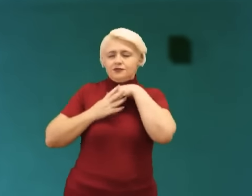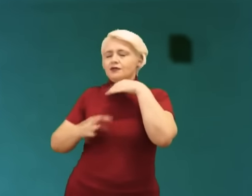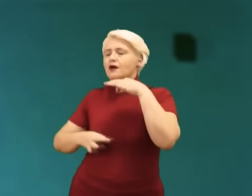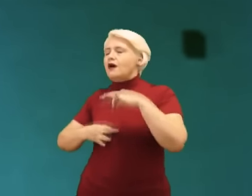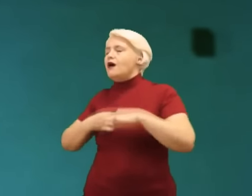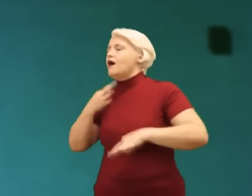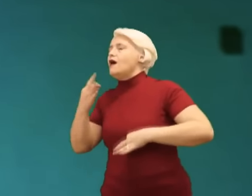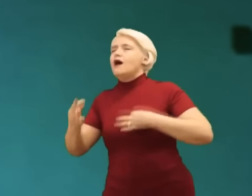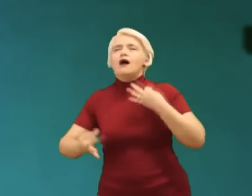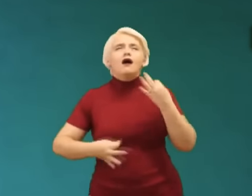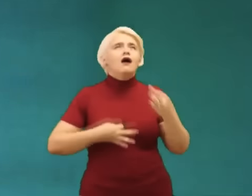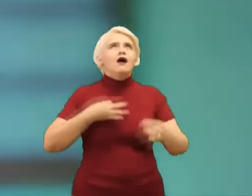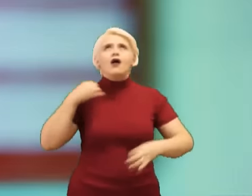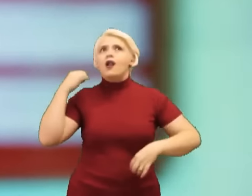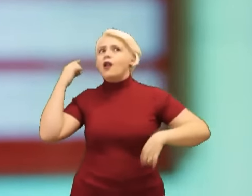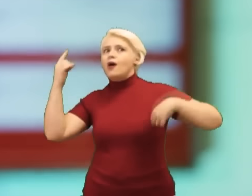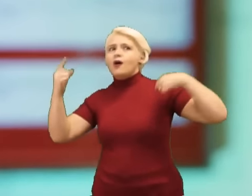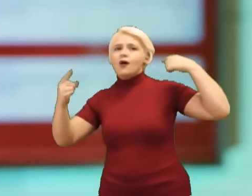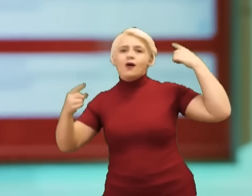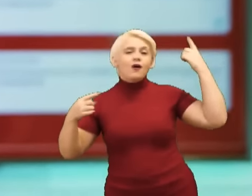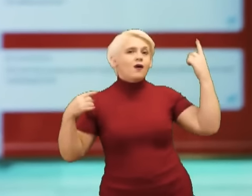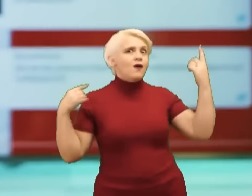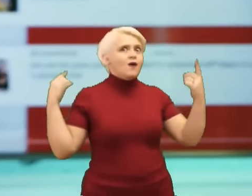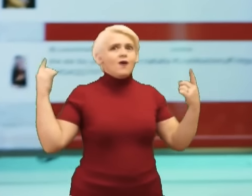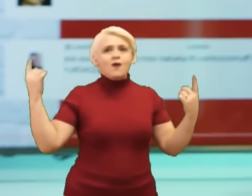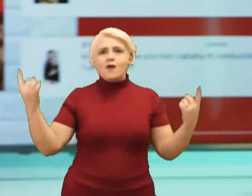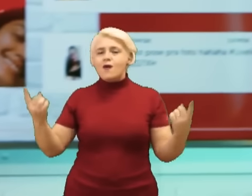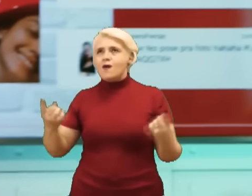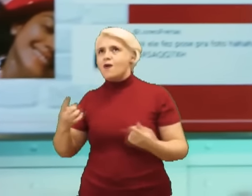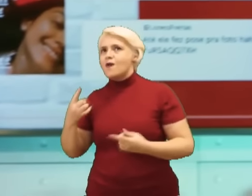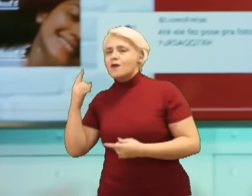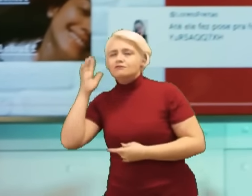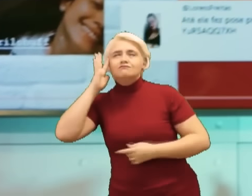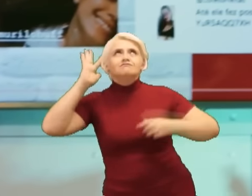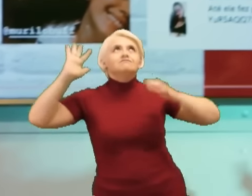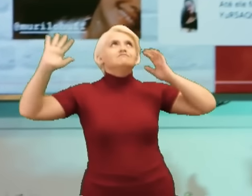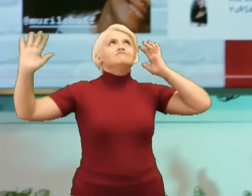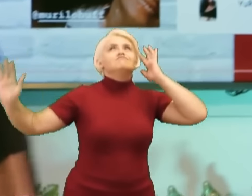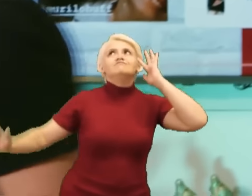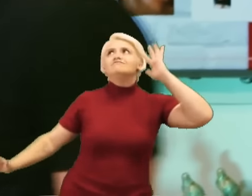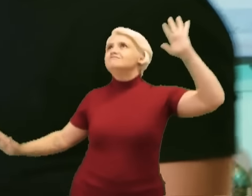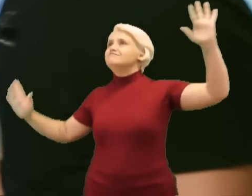que me deixa louco, um louco sonhador.